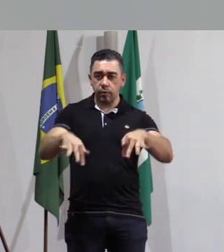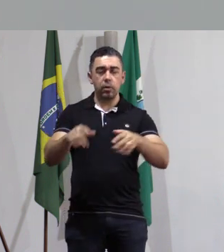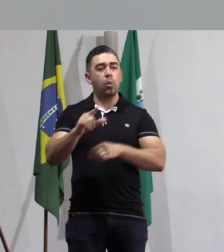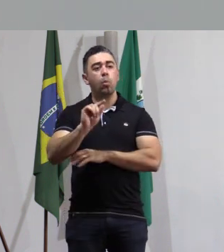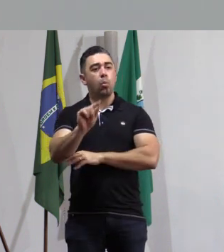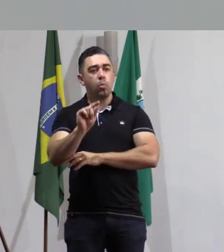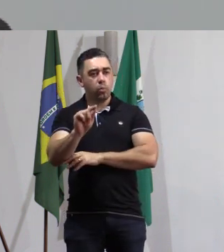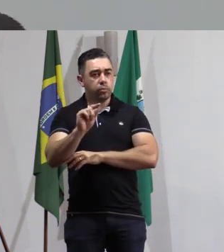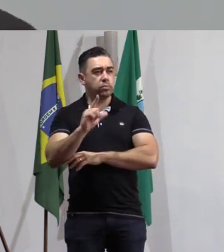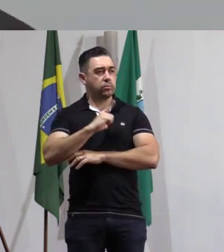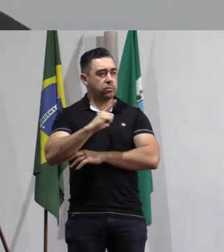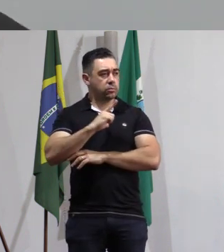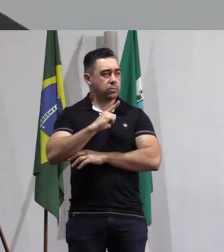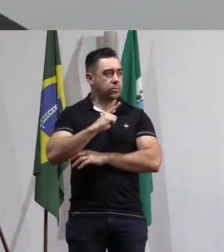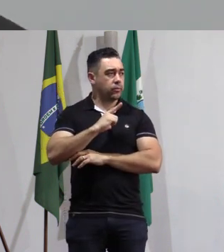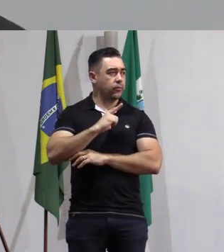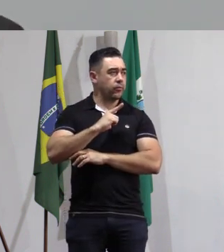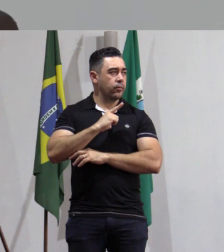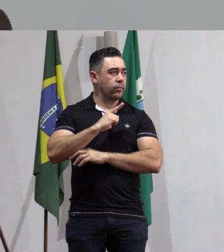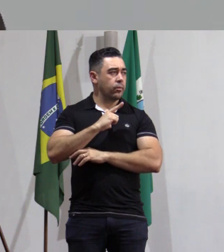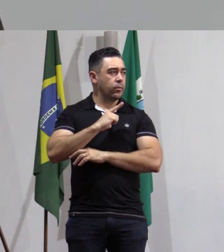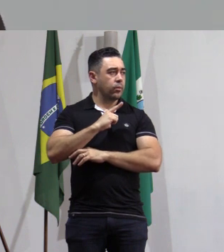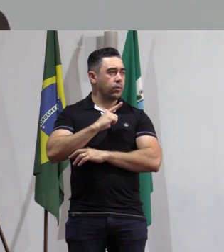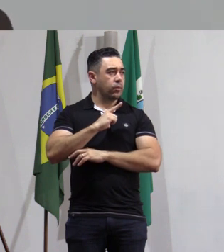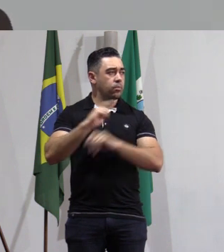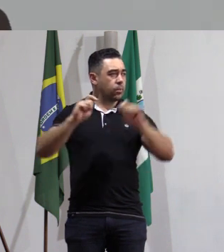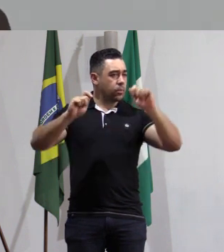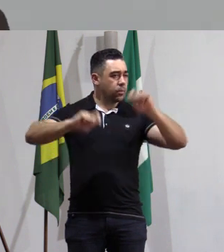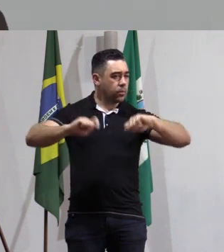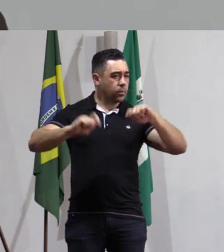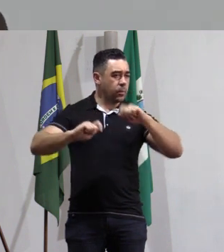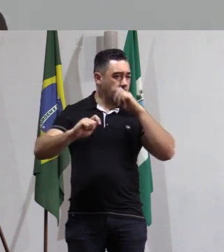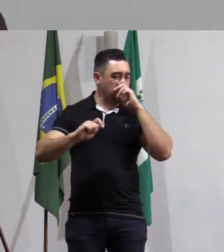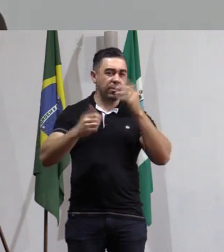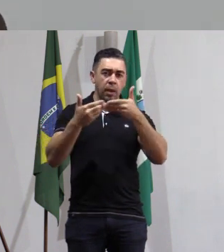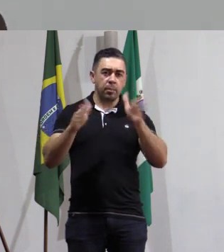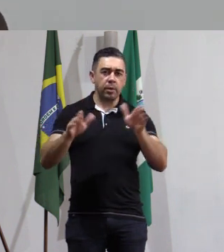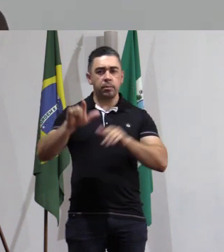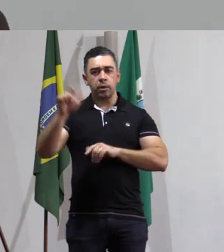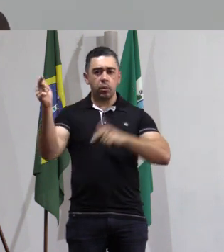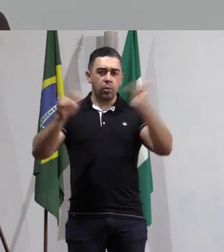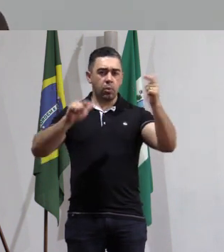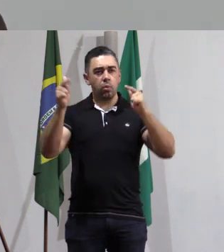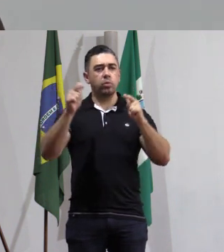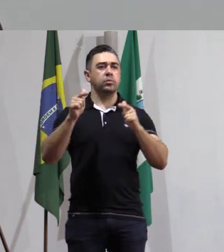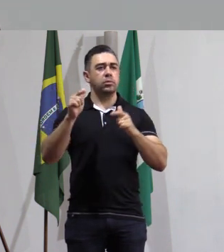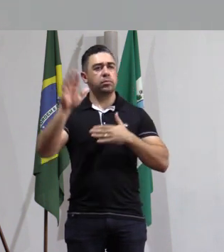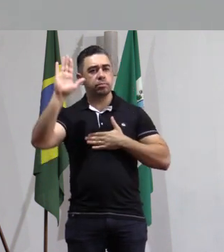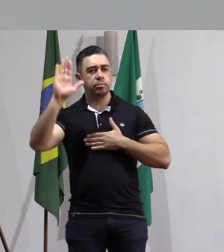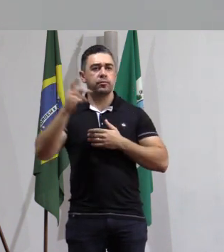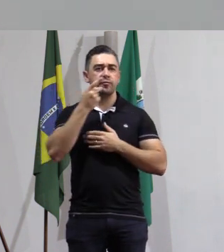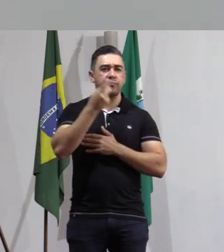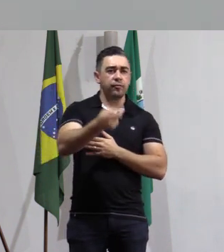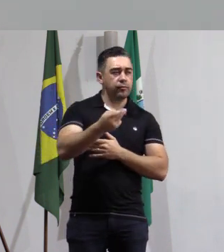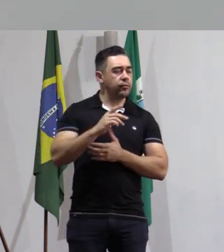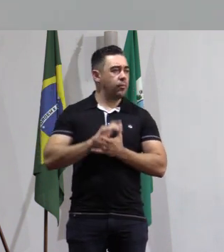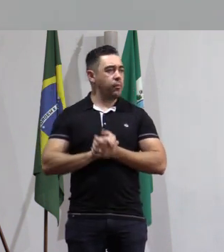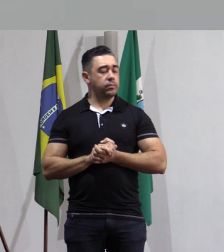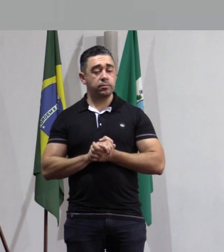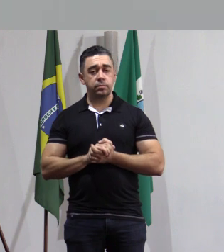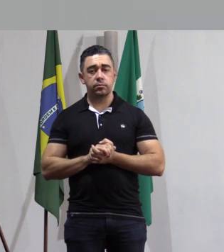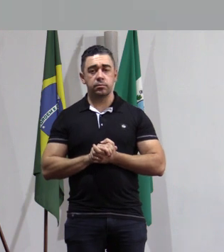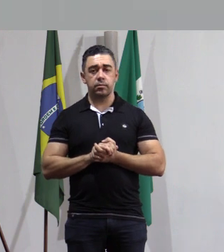de eventualmente, sendo possível, abrir para outras manifestações orais.